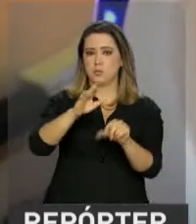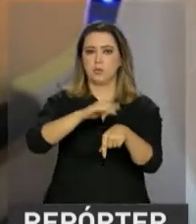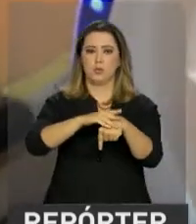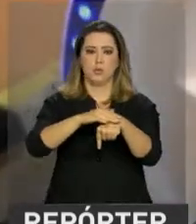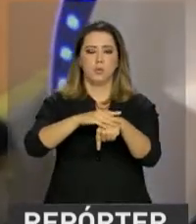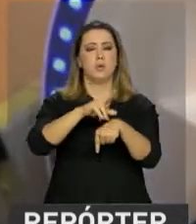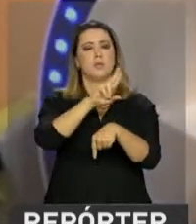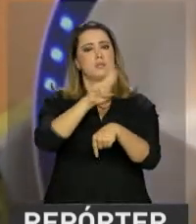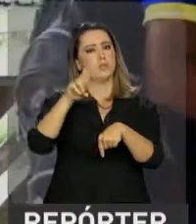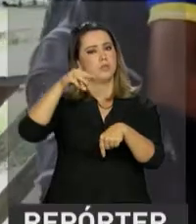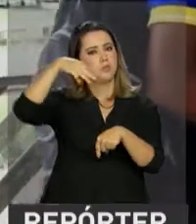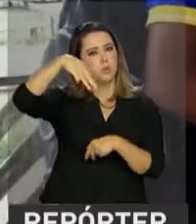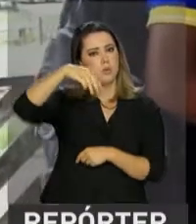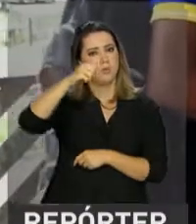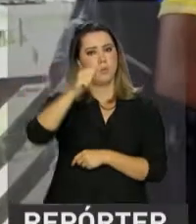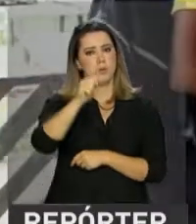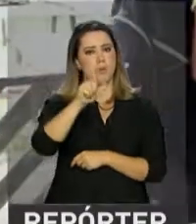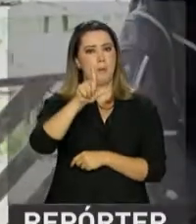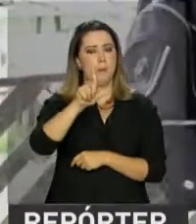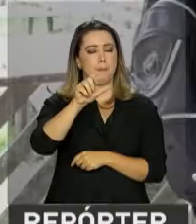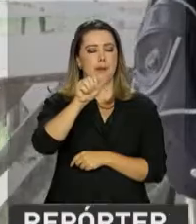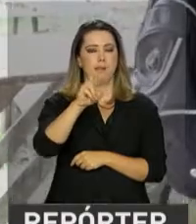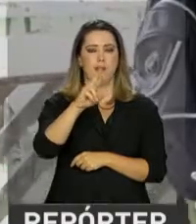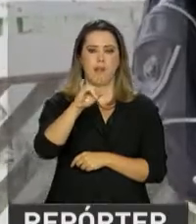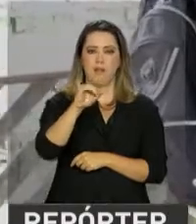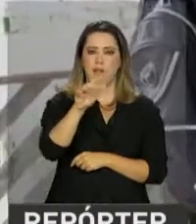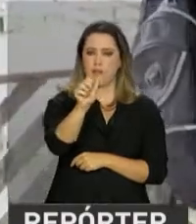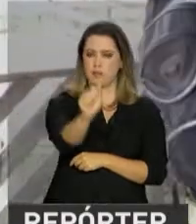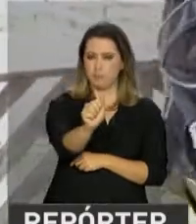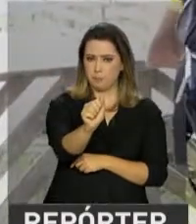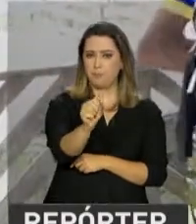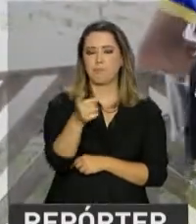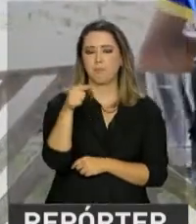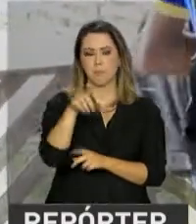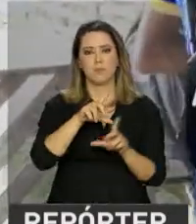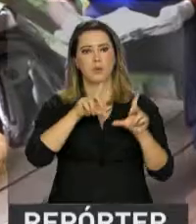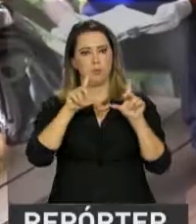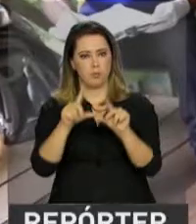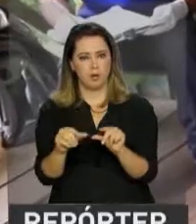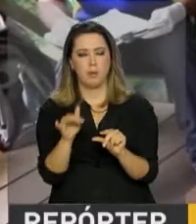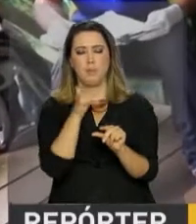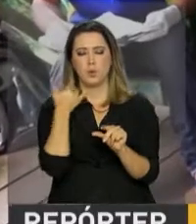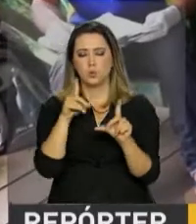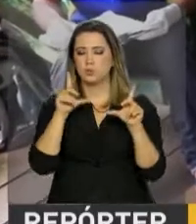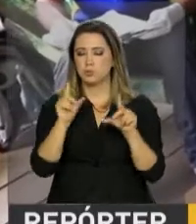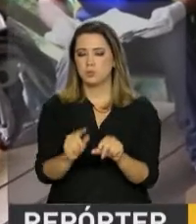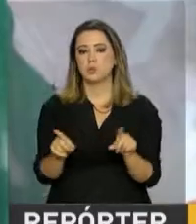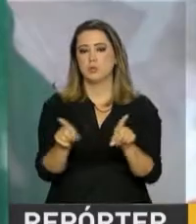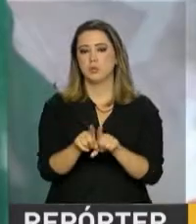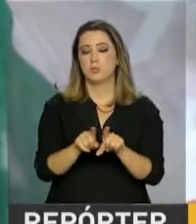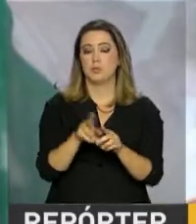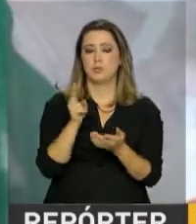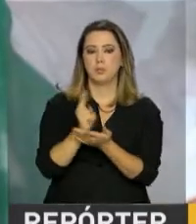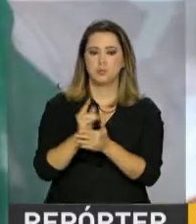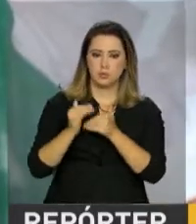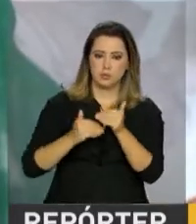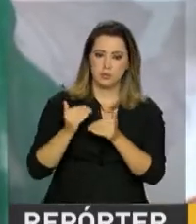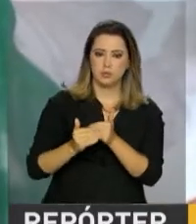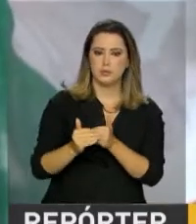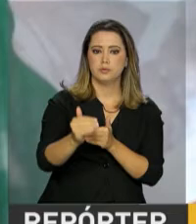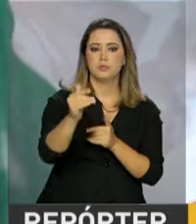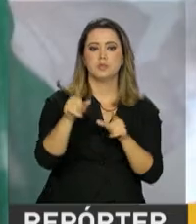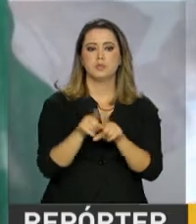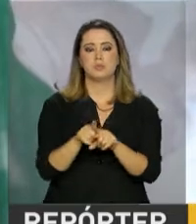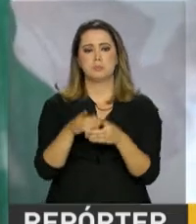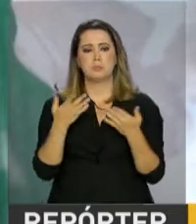as mortes também diminuíram quase 70% apesar dos avanços em alguns locais parecia impossível controlar a